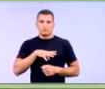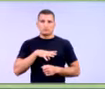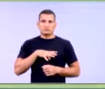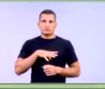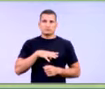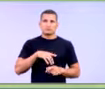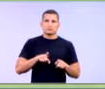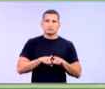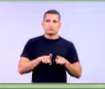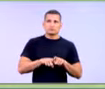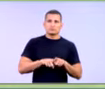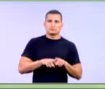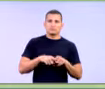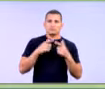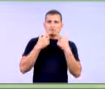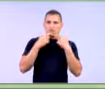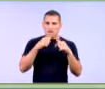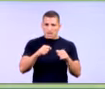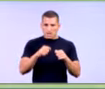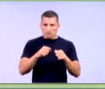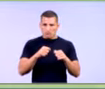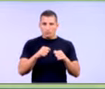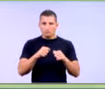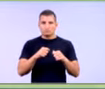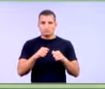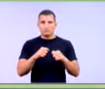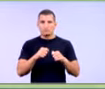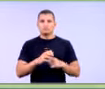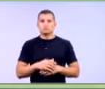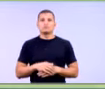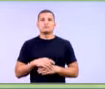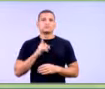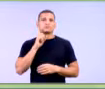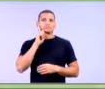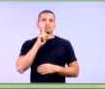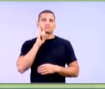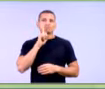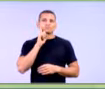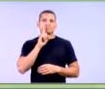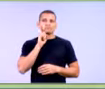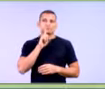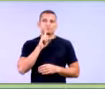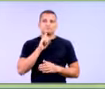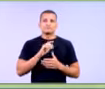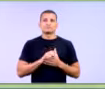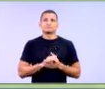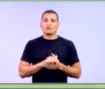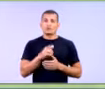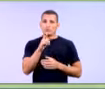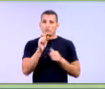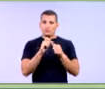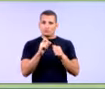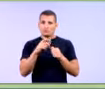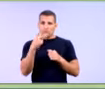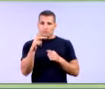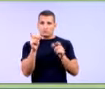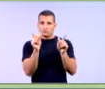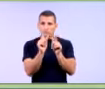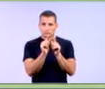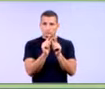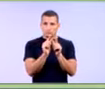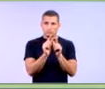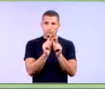na língua estrangeira. Nesse caso aqui, o inglês. Então, quando você fizer o seu resumo, o resumo, ele